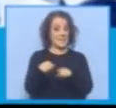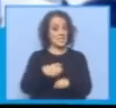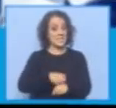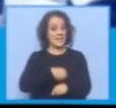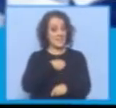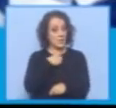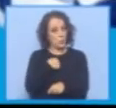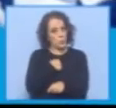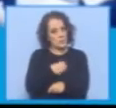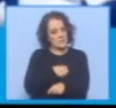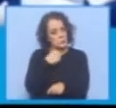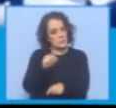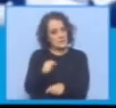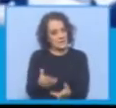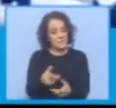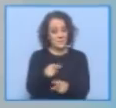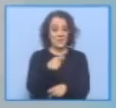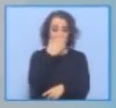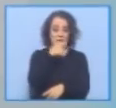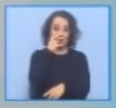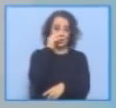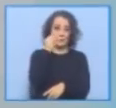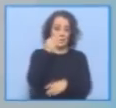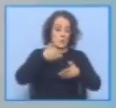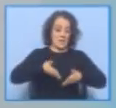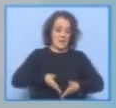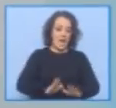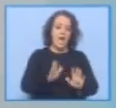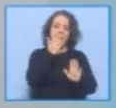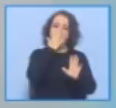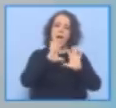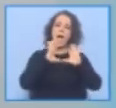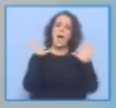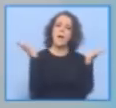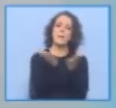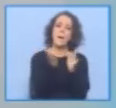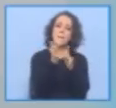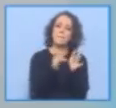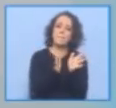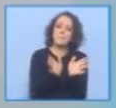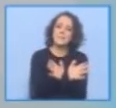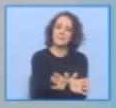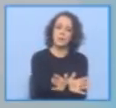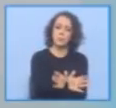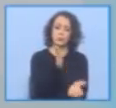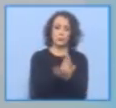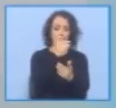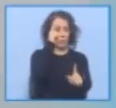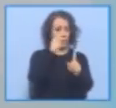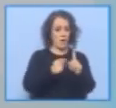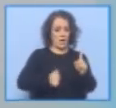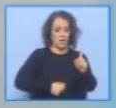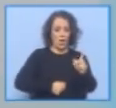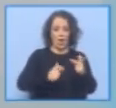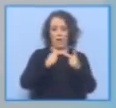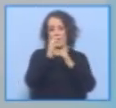eu sinto que sim. Portanto, este menino que nasce neste ambiente de presépio é uma mensagem não apenas para os cristãos, os católicos, aqueles